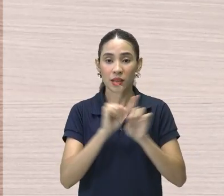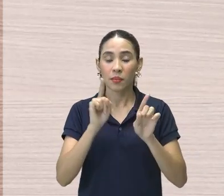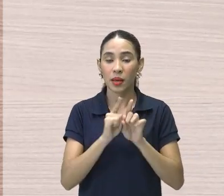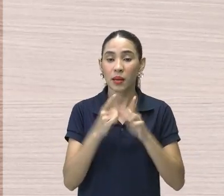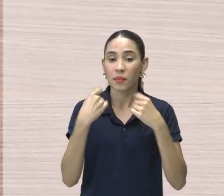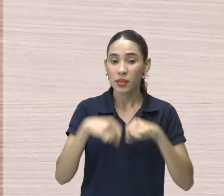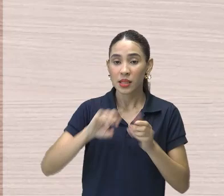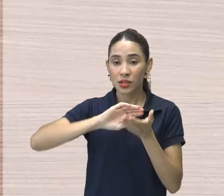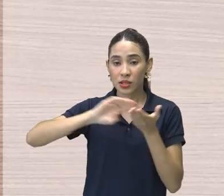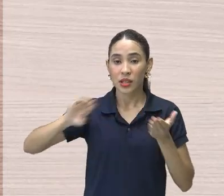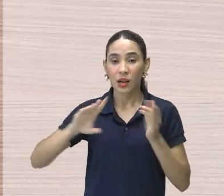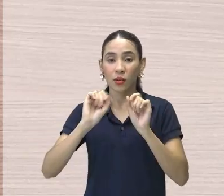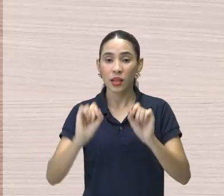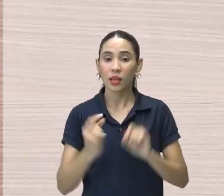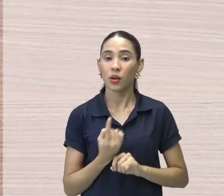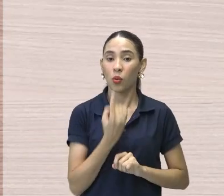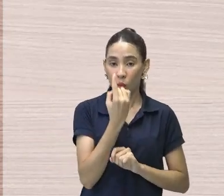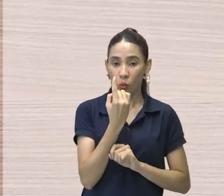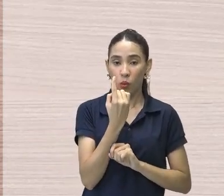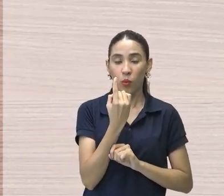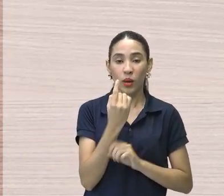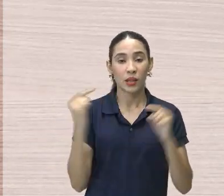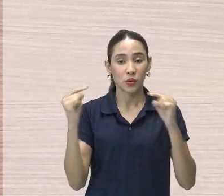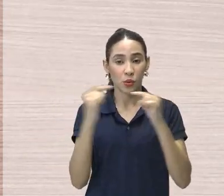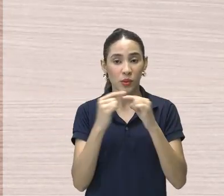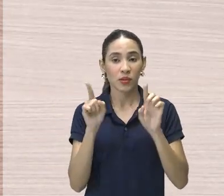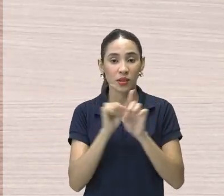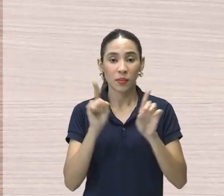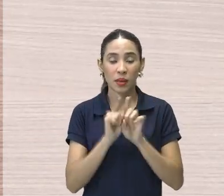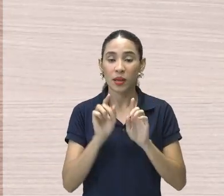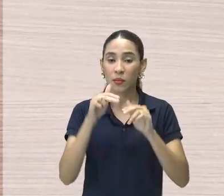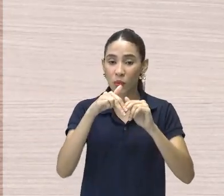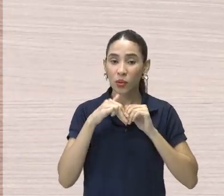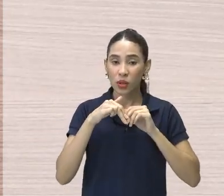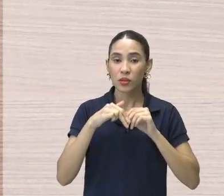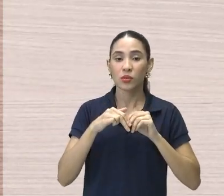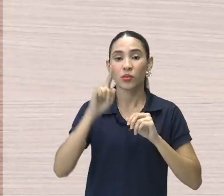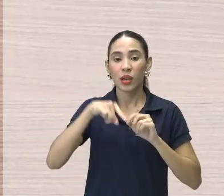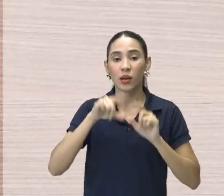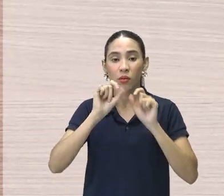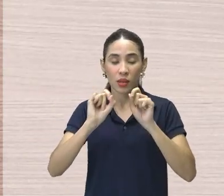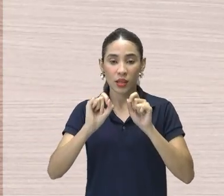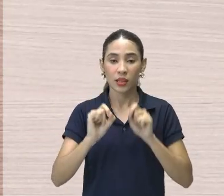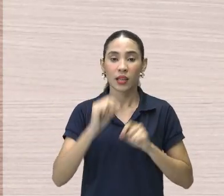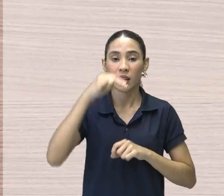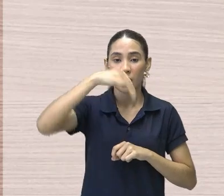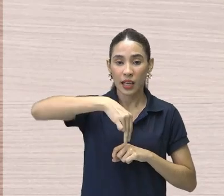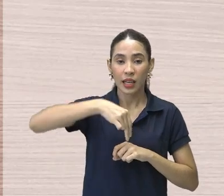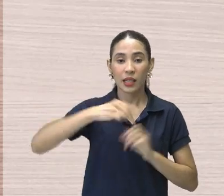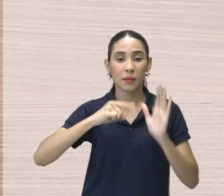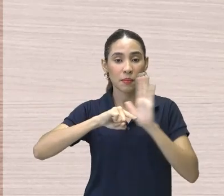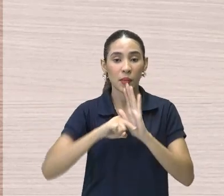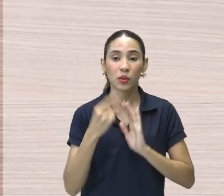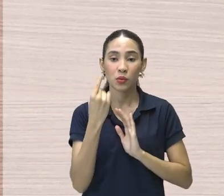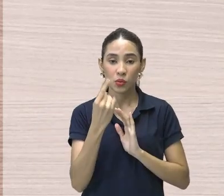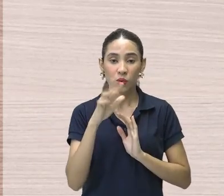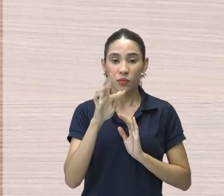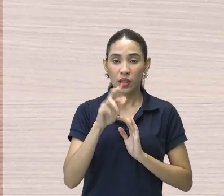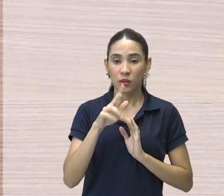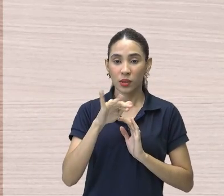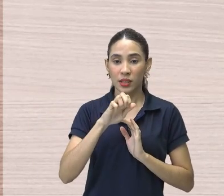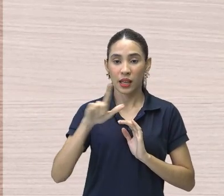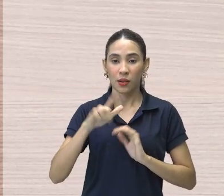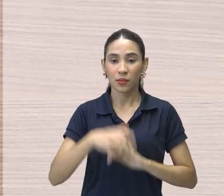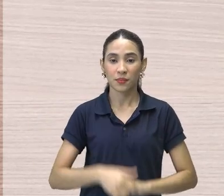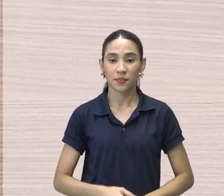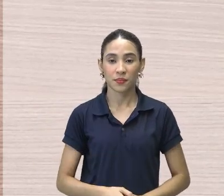deve tirar uma das combinações. Por isso que a sua fórmula vai ser n-1 fatorial.